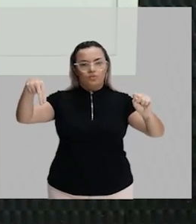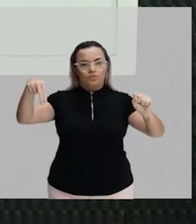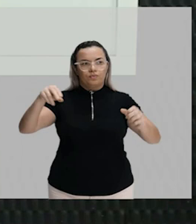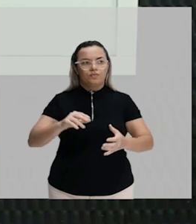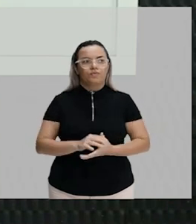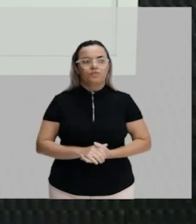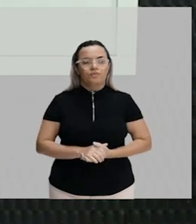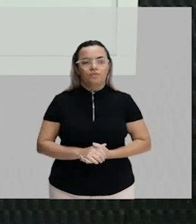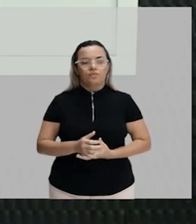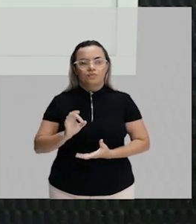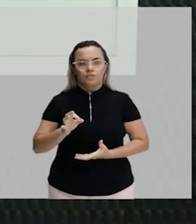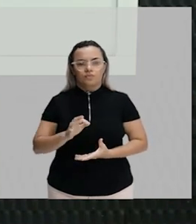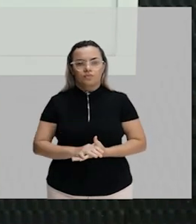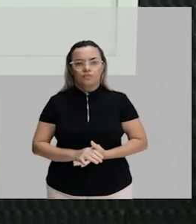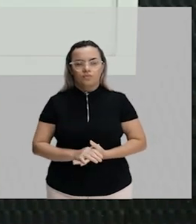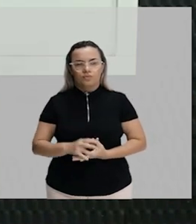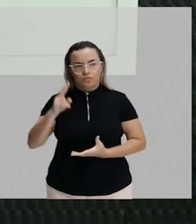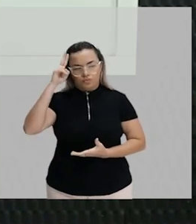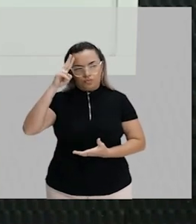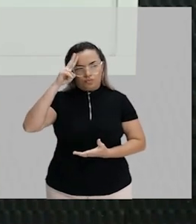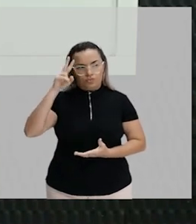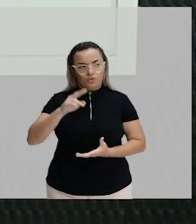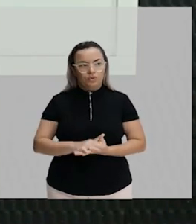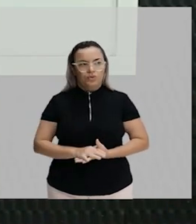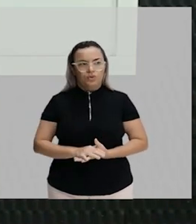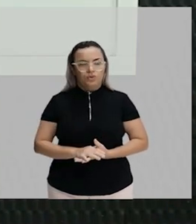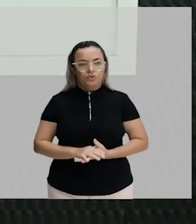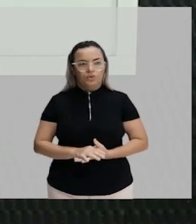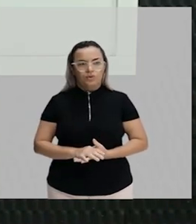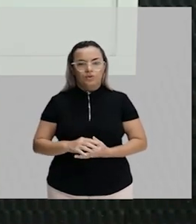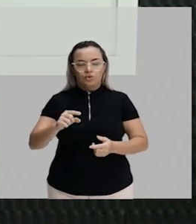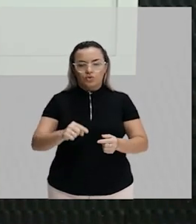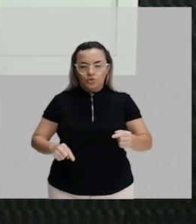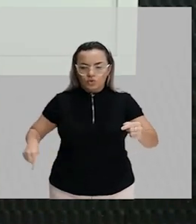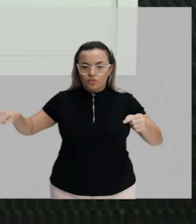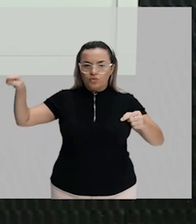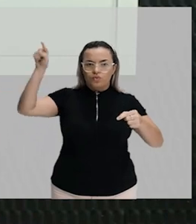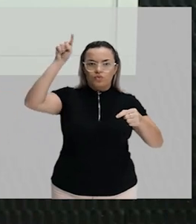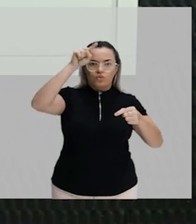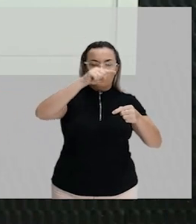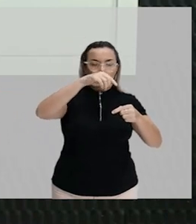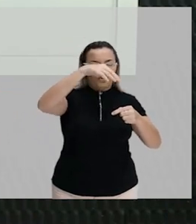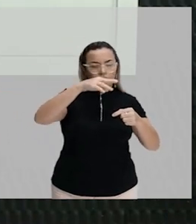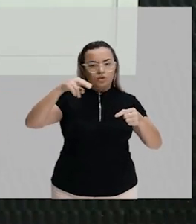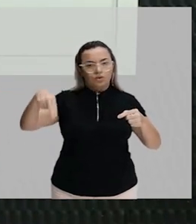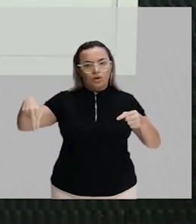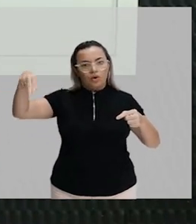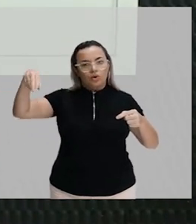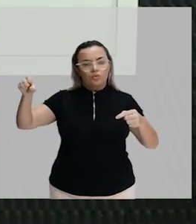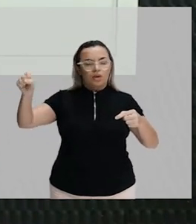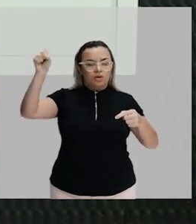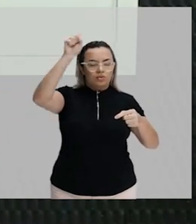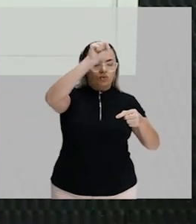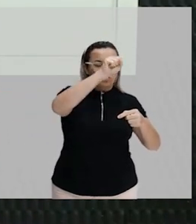né Lembrando que externamente é do Norte para o sul e internamente é do Sul para o norte ou seja nós vamos ter